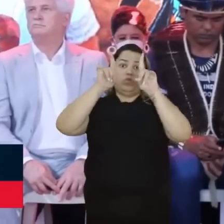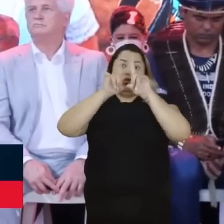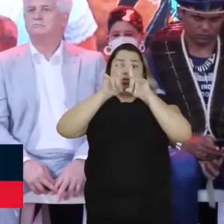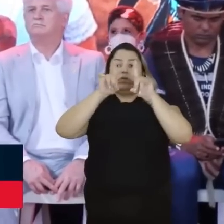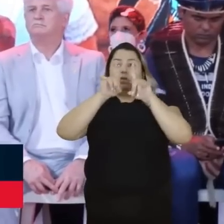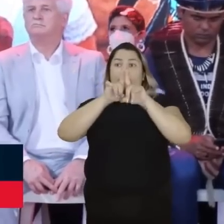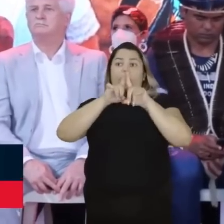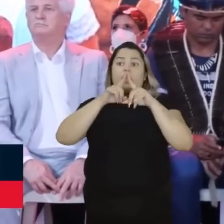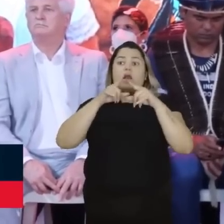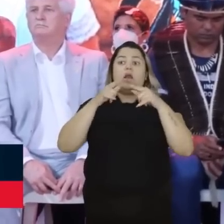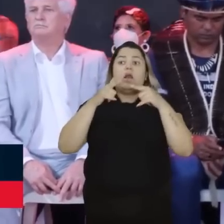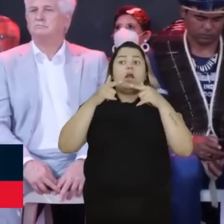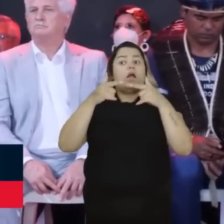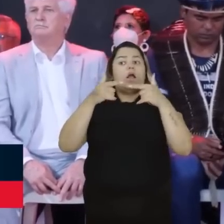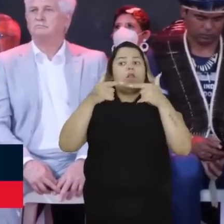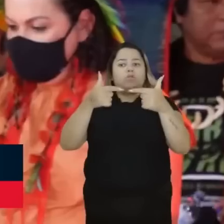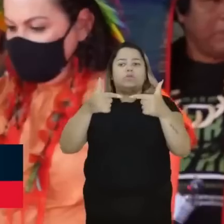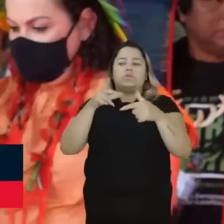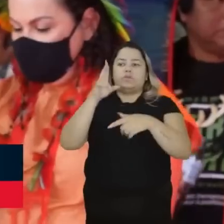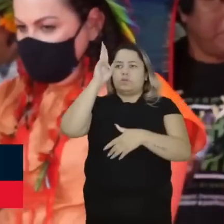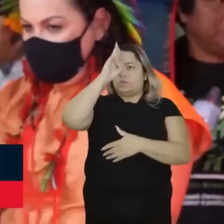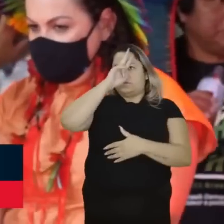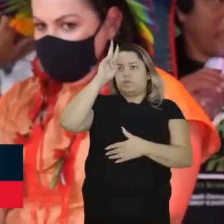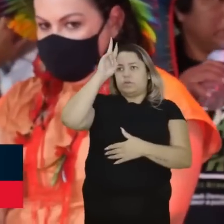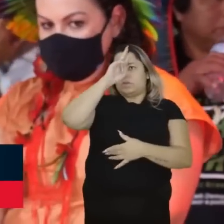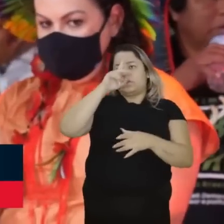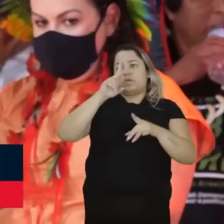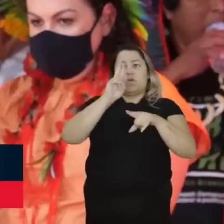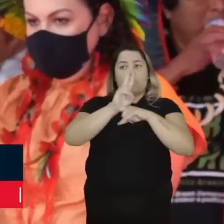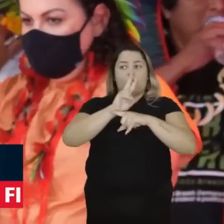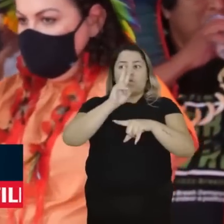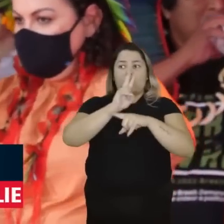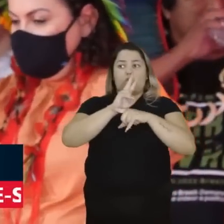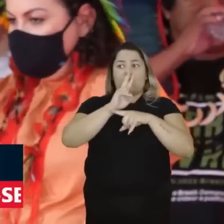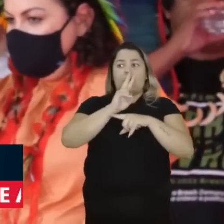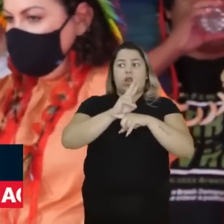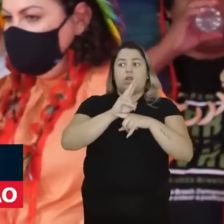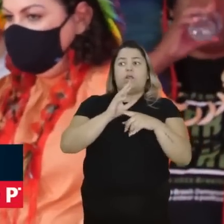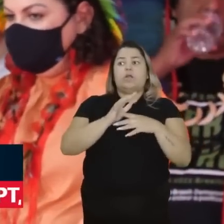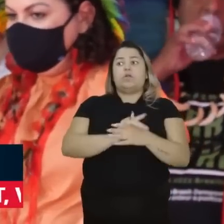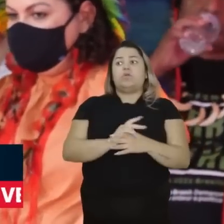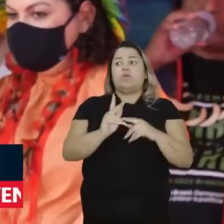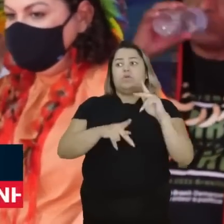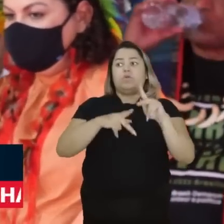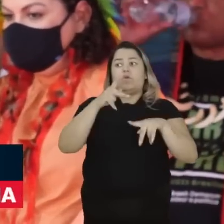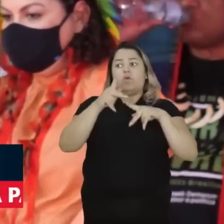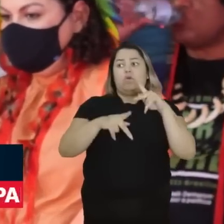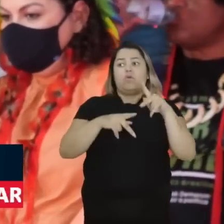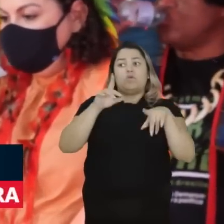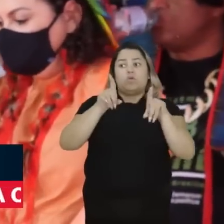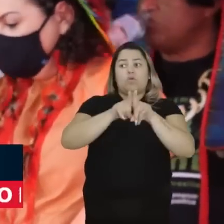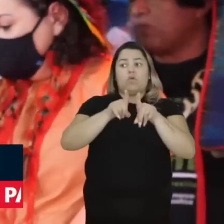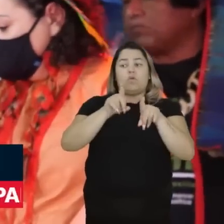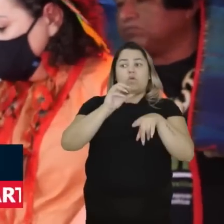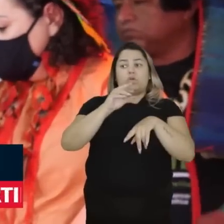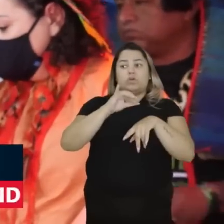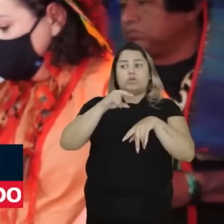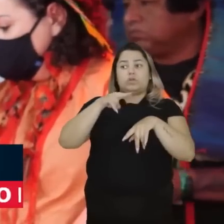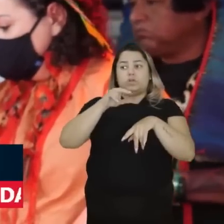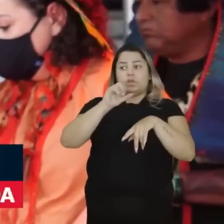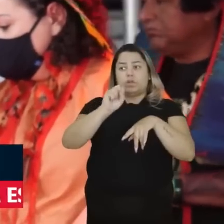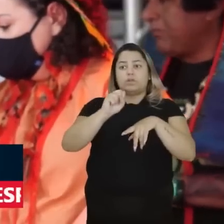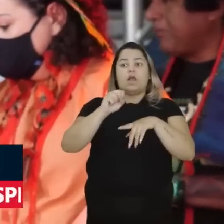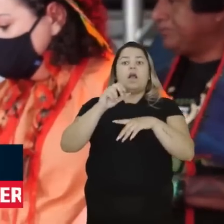à luta, à história e os guardiões dos povos originais da Amazônia que asseguram